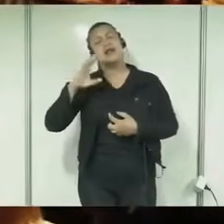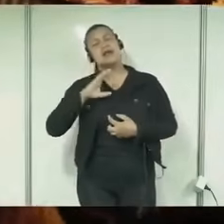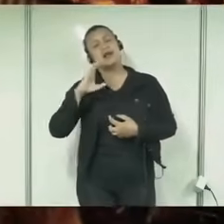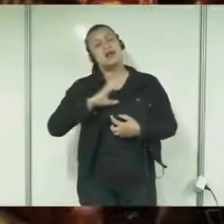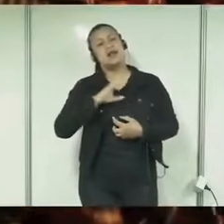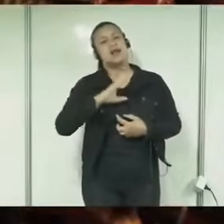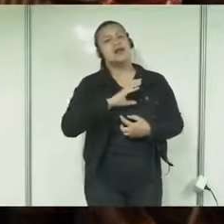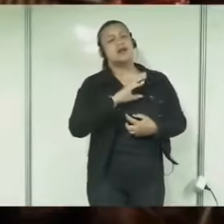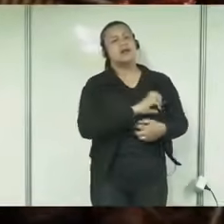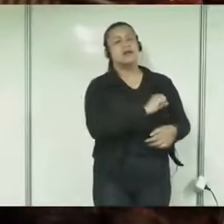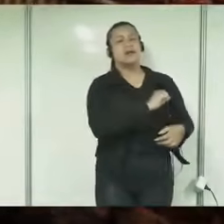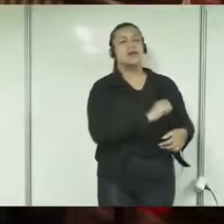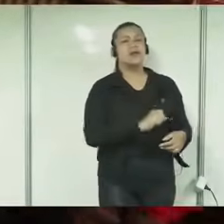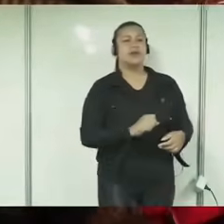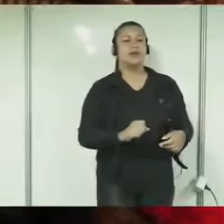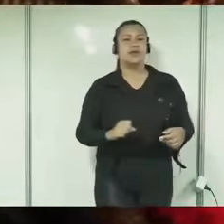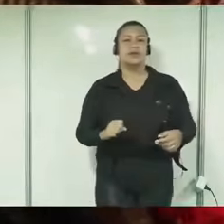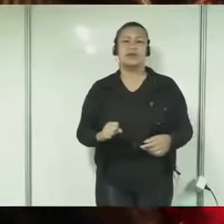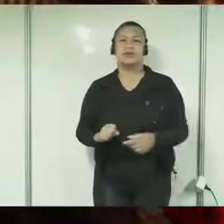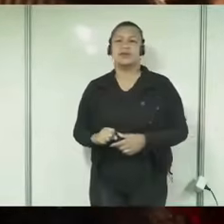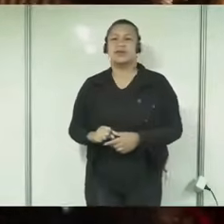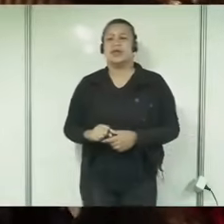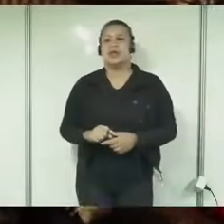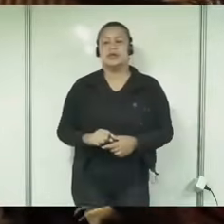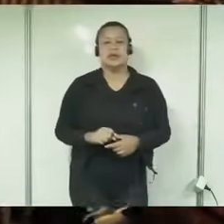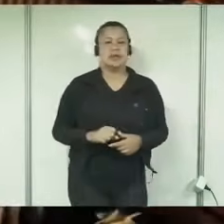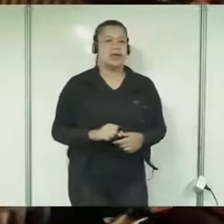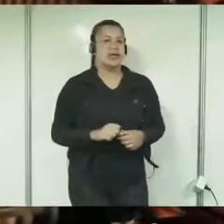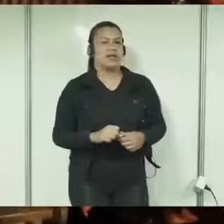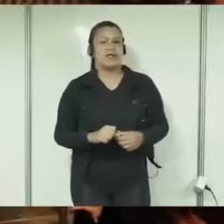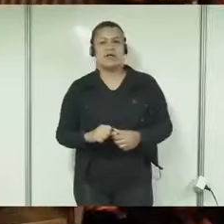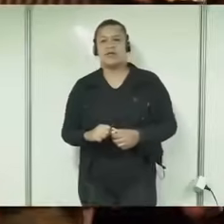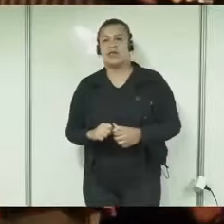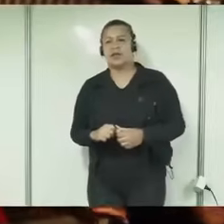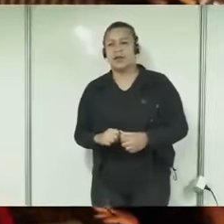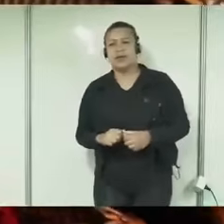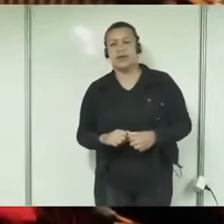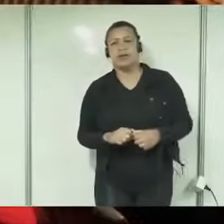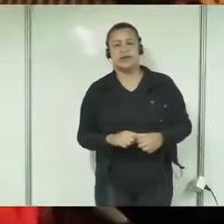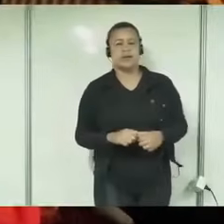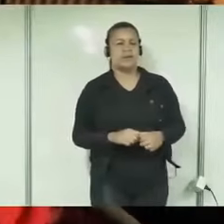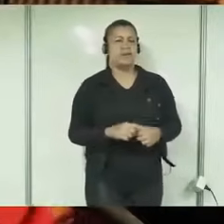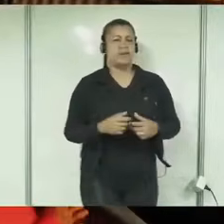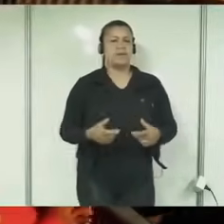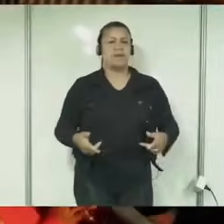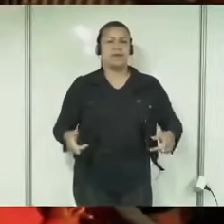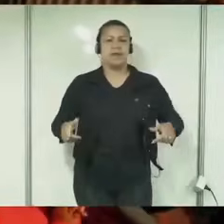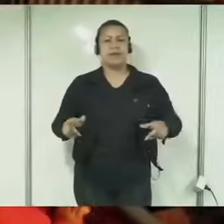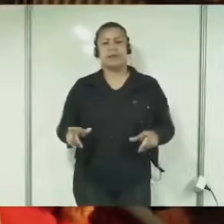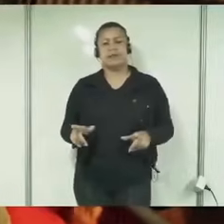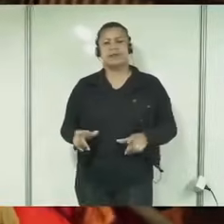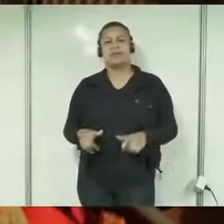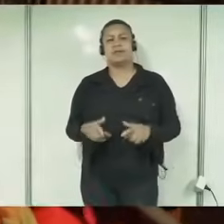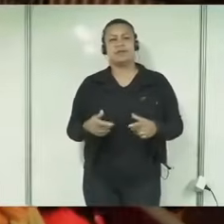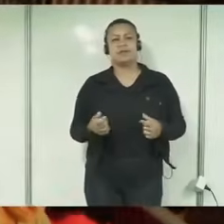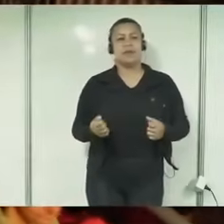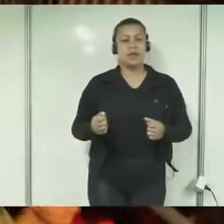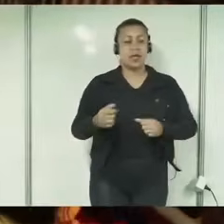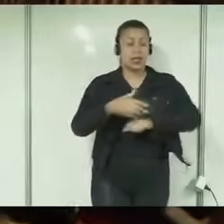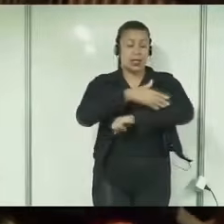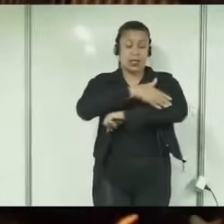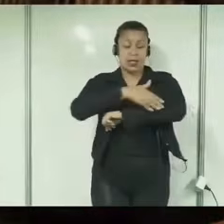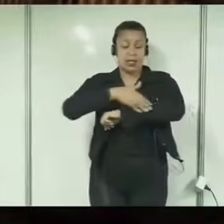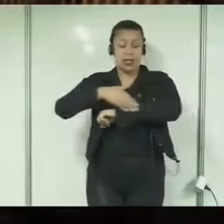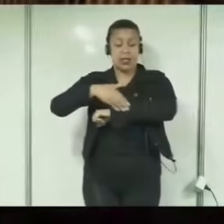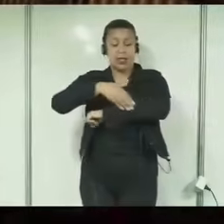tanto amor. Em plena rua